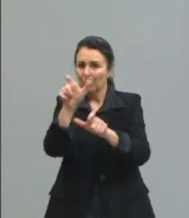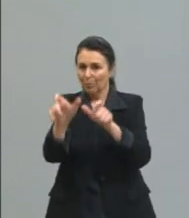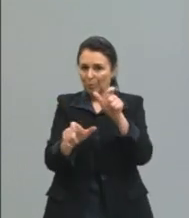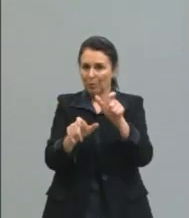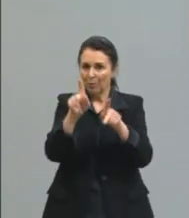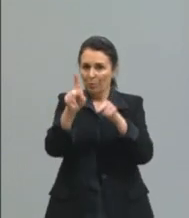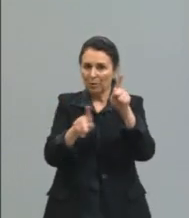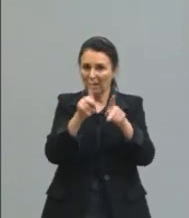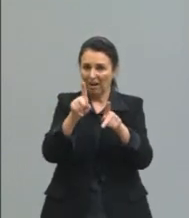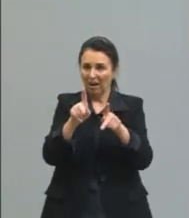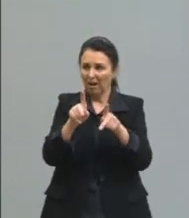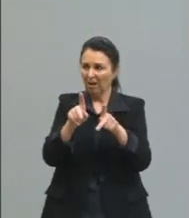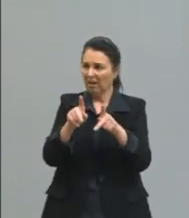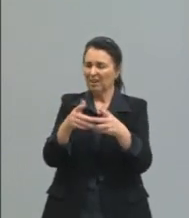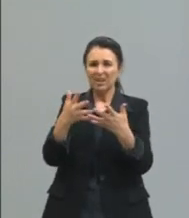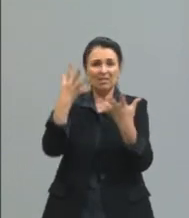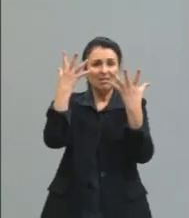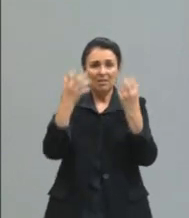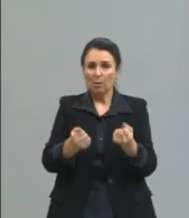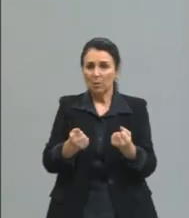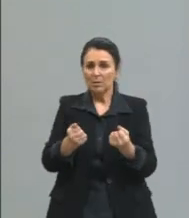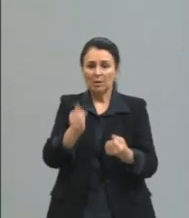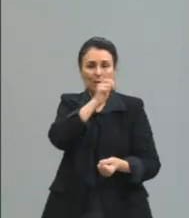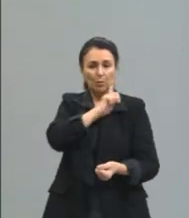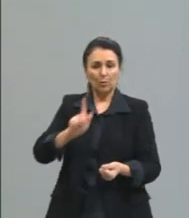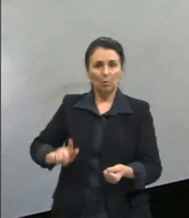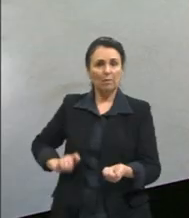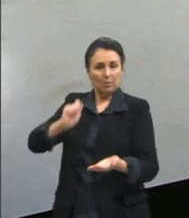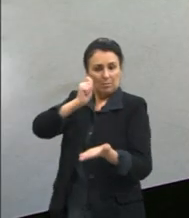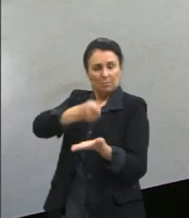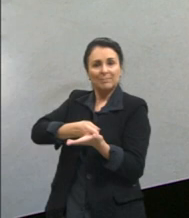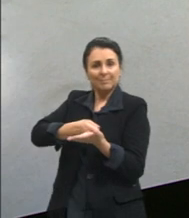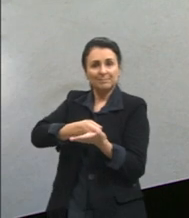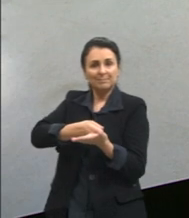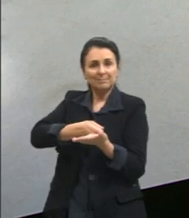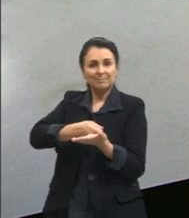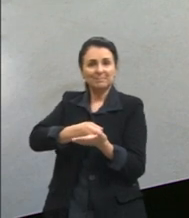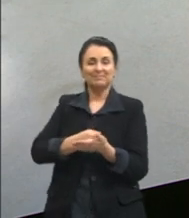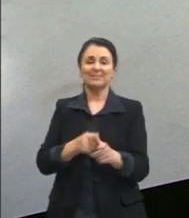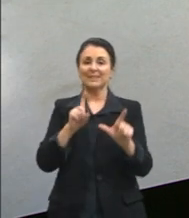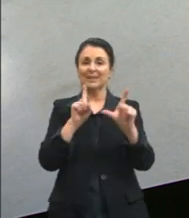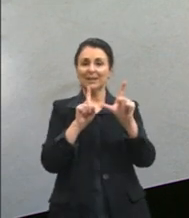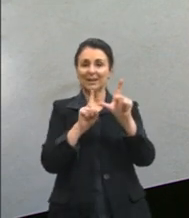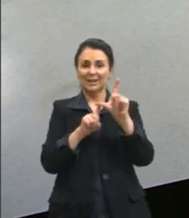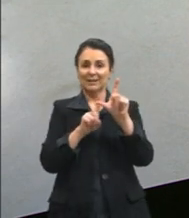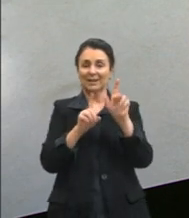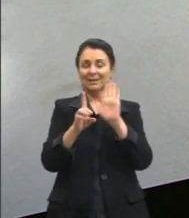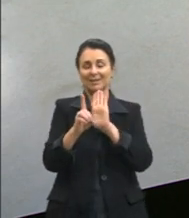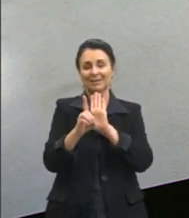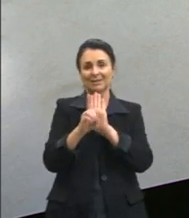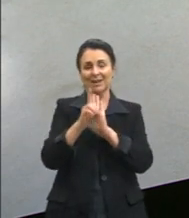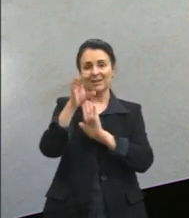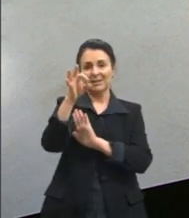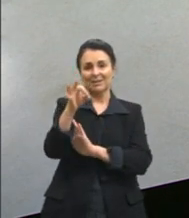governamental, essa ação autoritária do Estado. Que é a letra D.